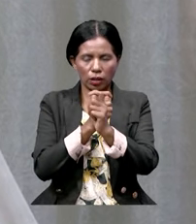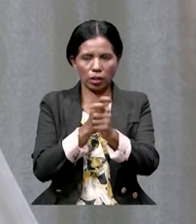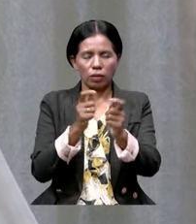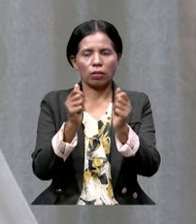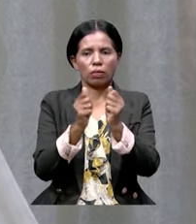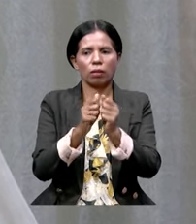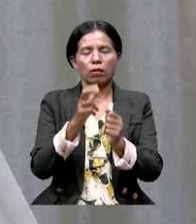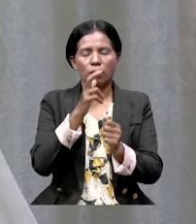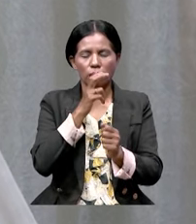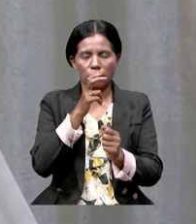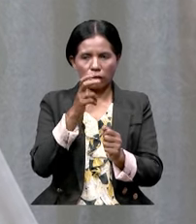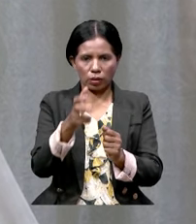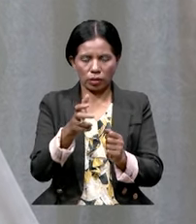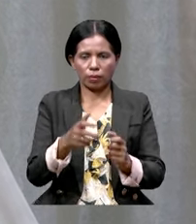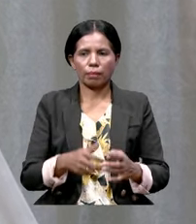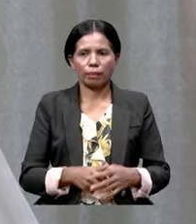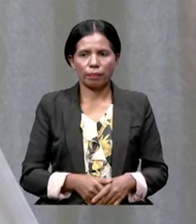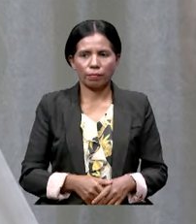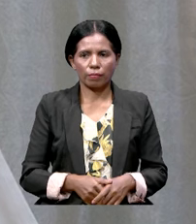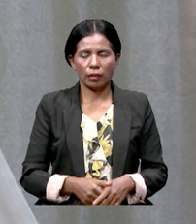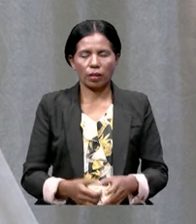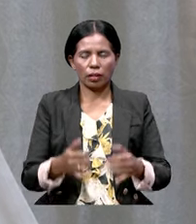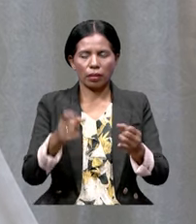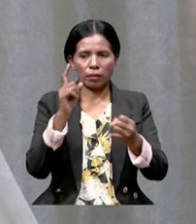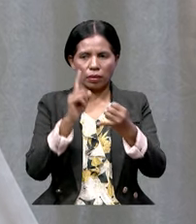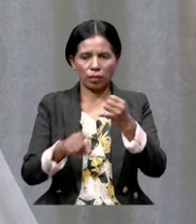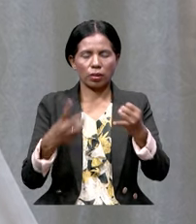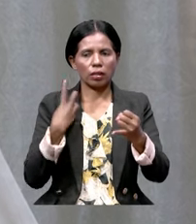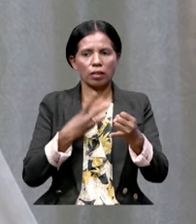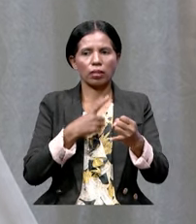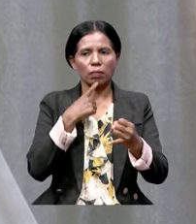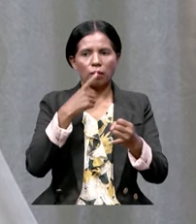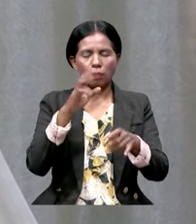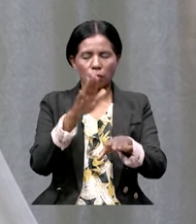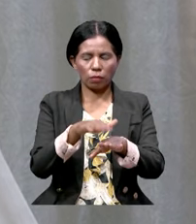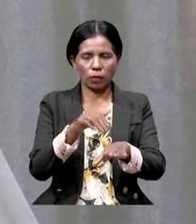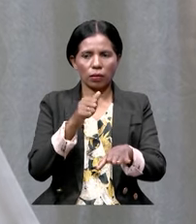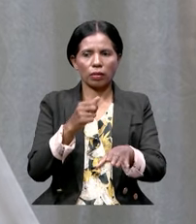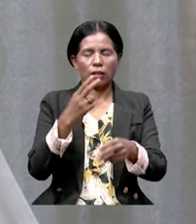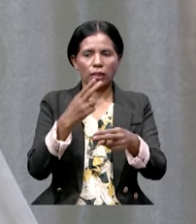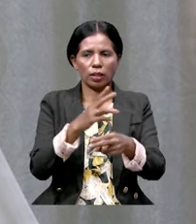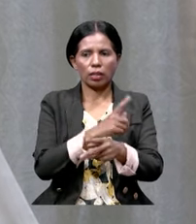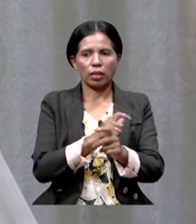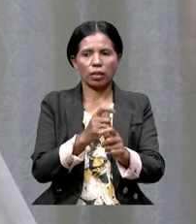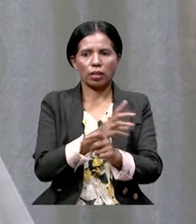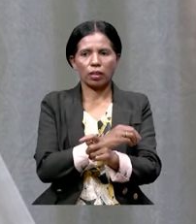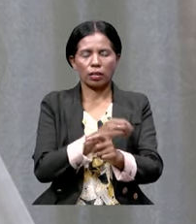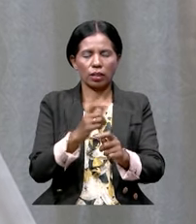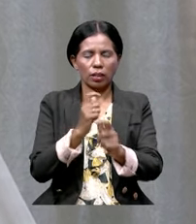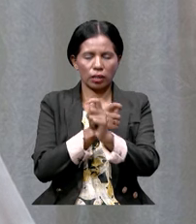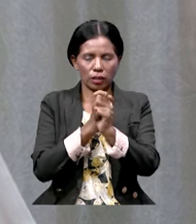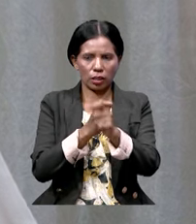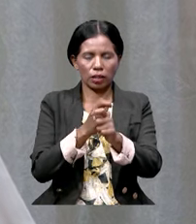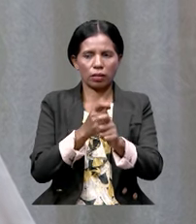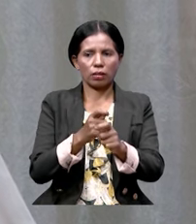português, Tetu, Ró, português. Nema, Igusmai, Tabolo, Tetu, Praça, Praça, né, Cata, cidade,